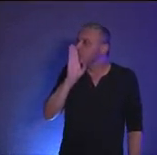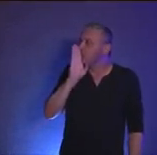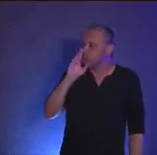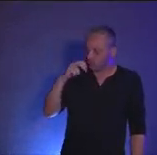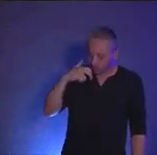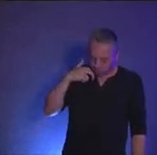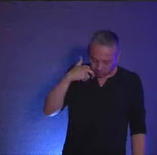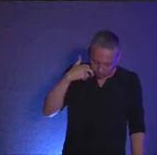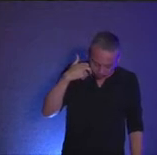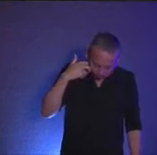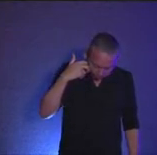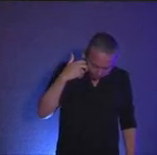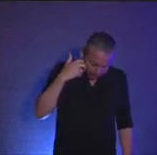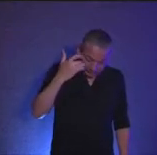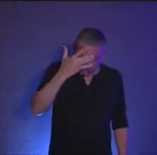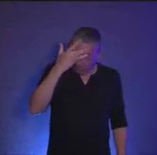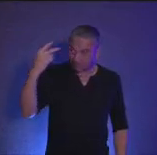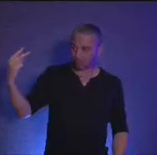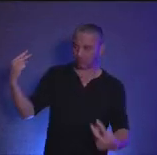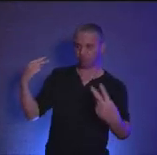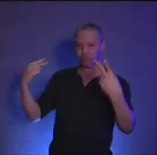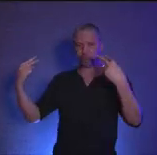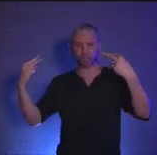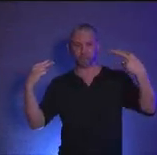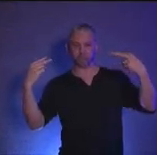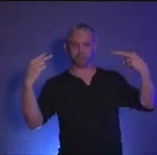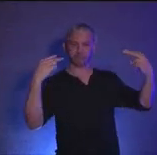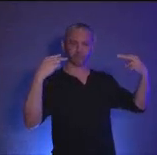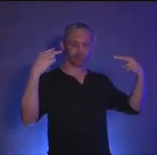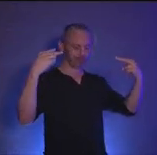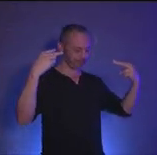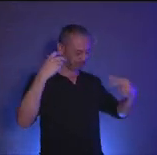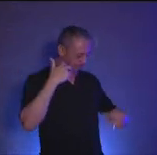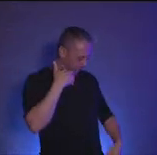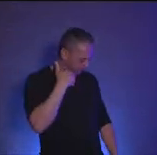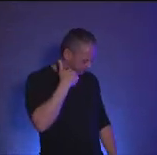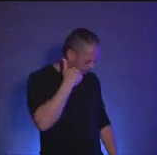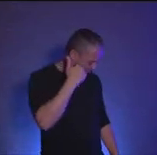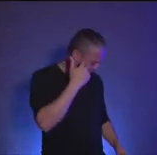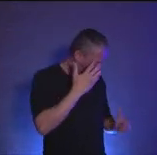vergonha. As pessoas próximas viram tudo. Foi muito constrangimento.